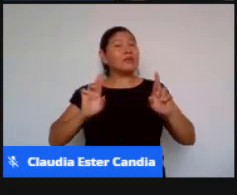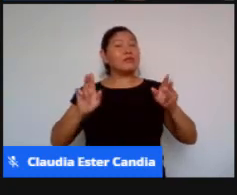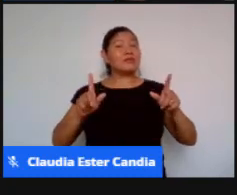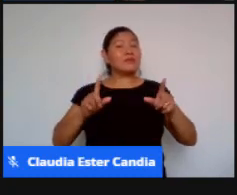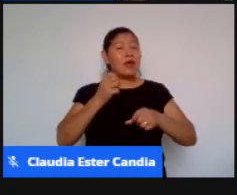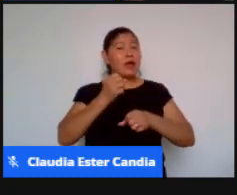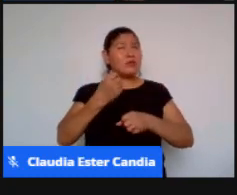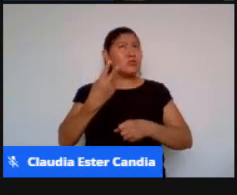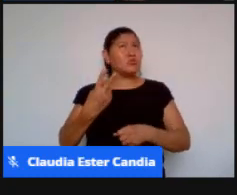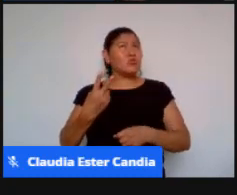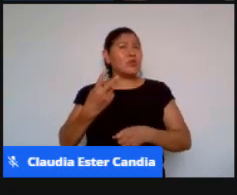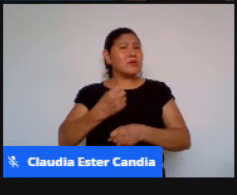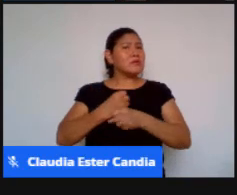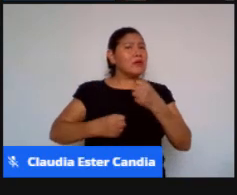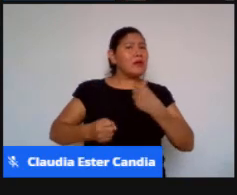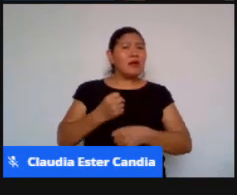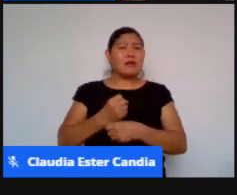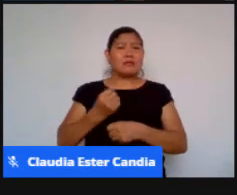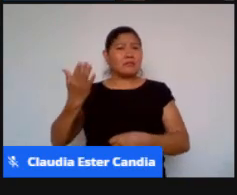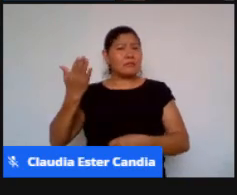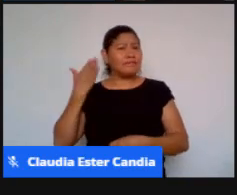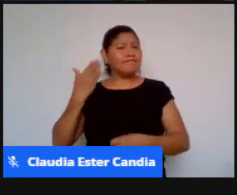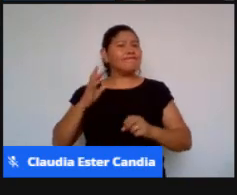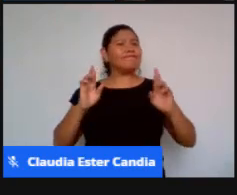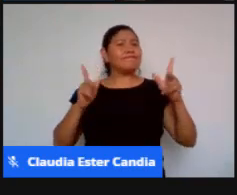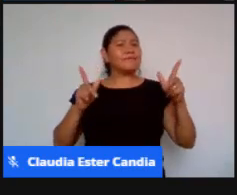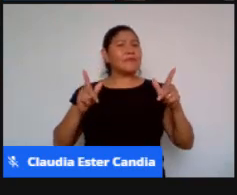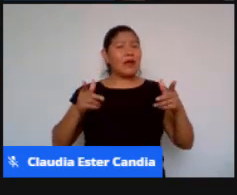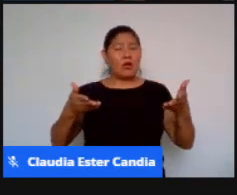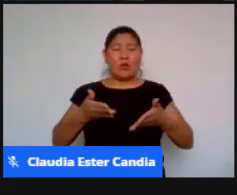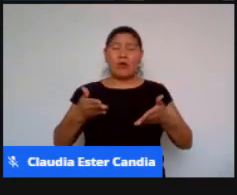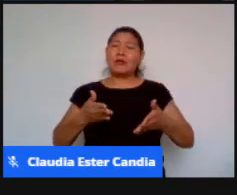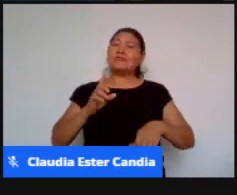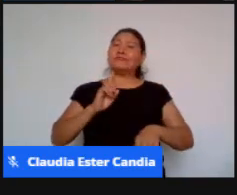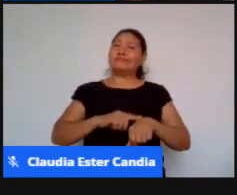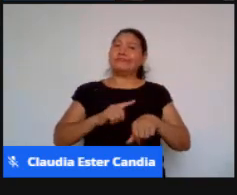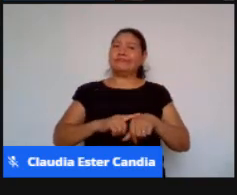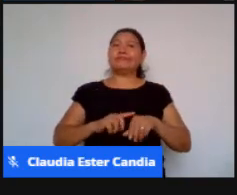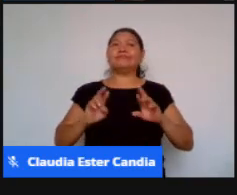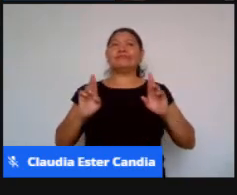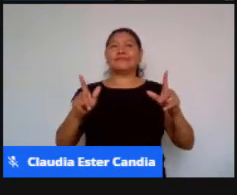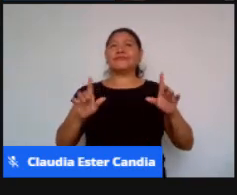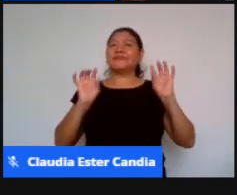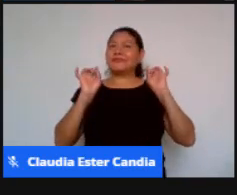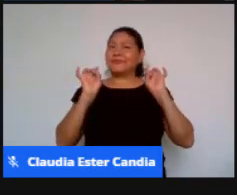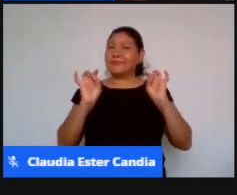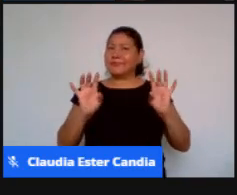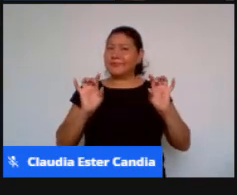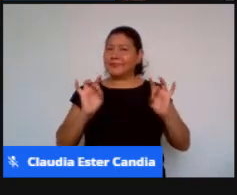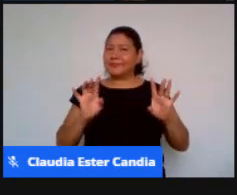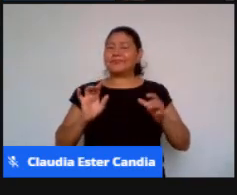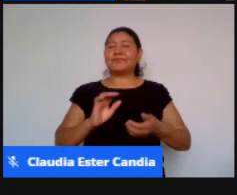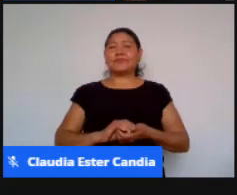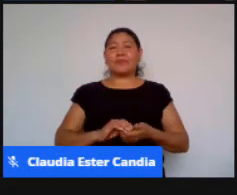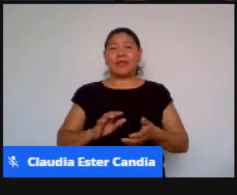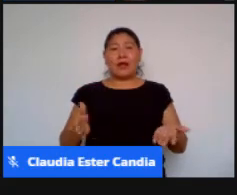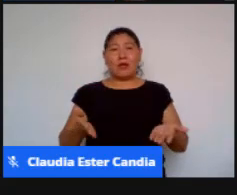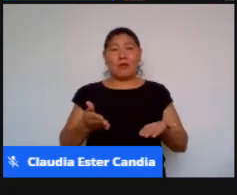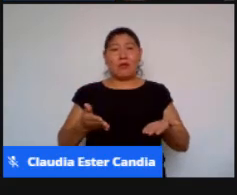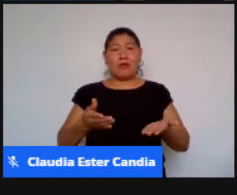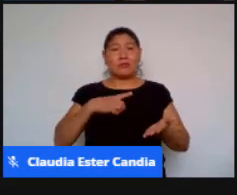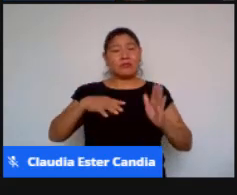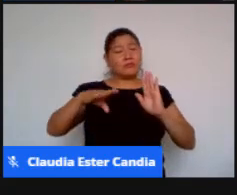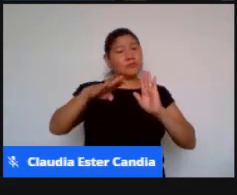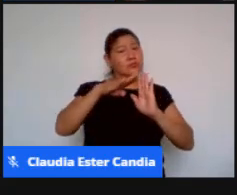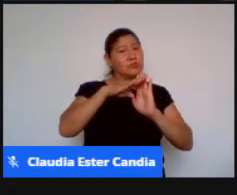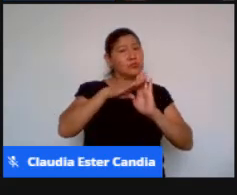2 anos atrás ou até do ano passado, vivemos um outro momento. Então, temos aí uma pauta para a gente seguir,